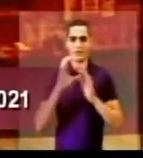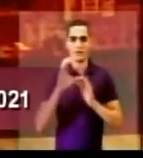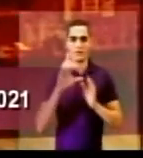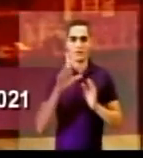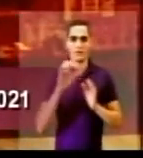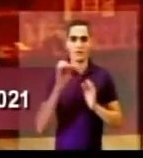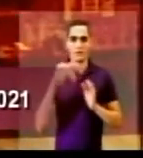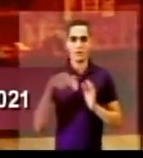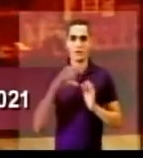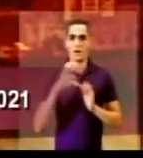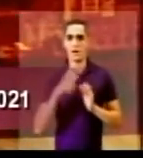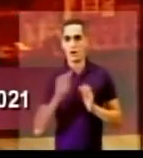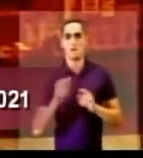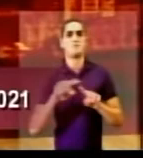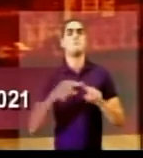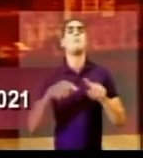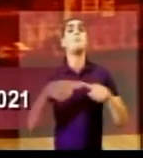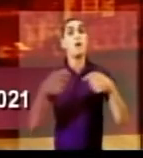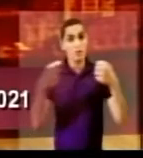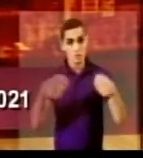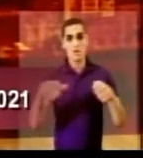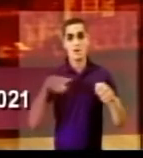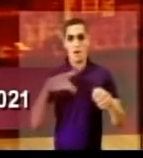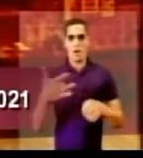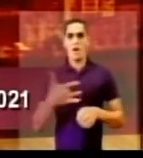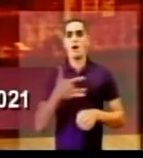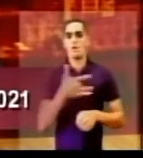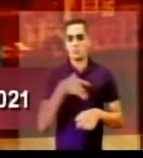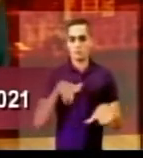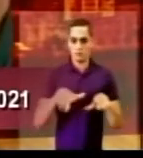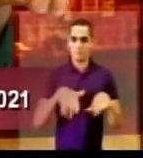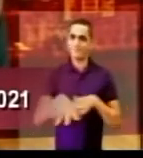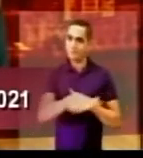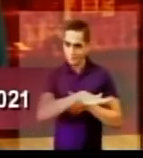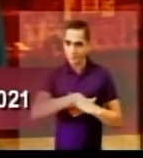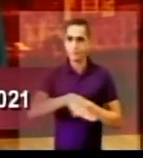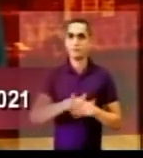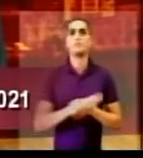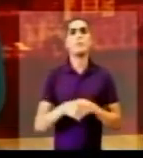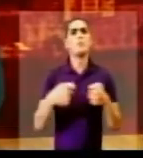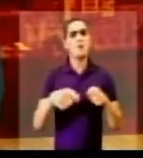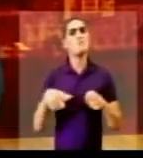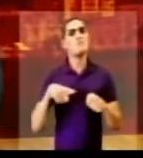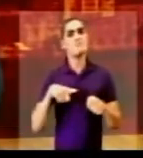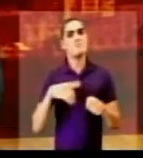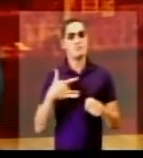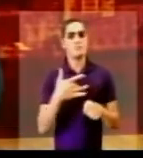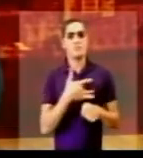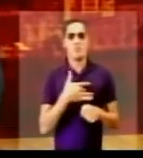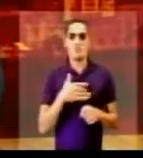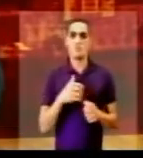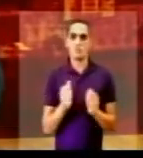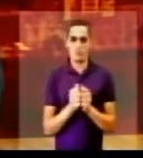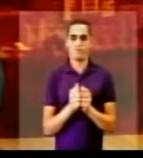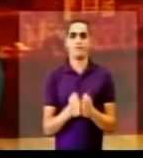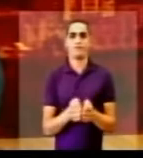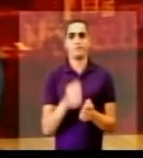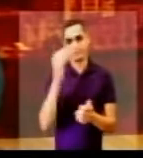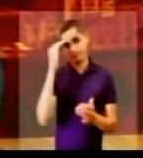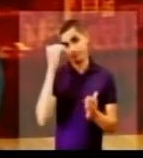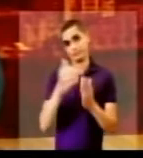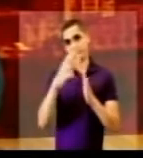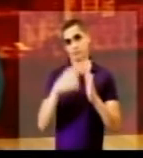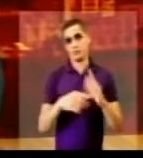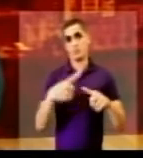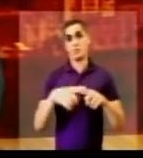ter saúde, pessoal. Tem que ter saúde envolvido. Porque senão, por que nós